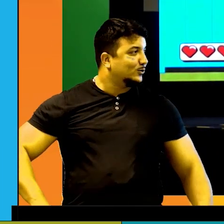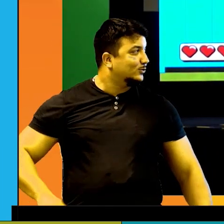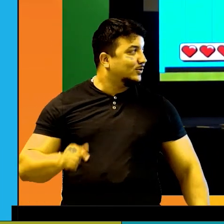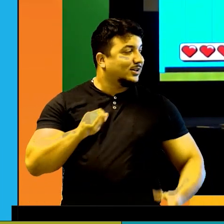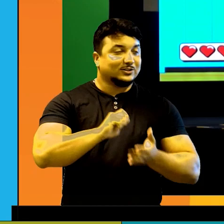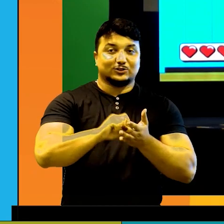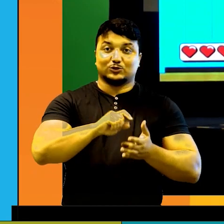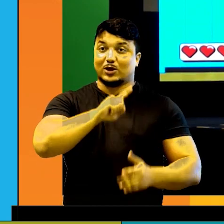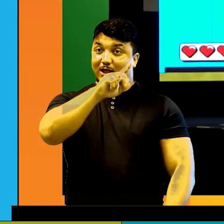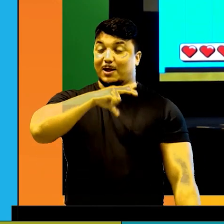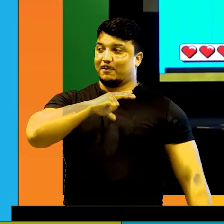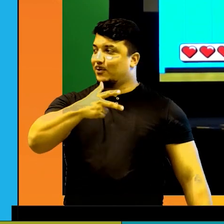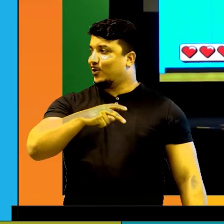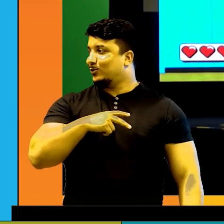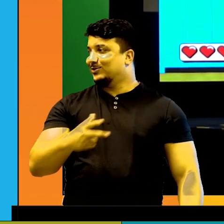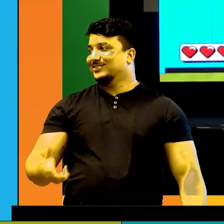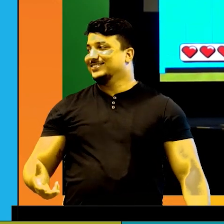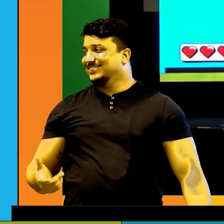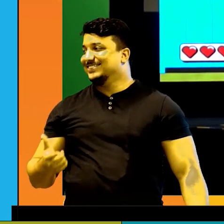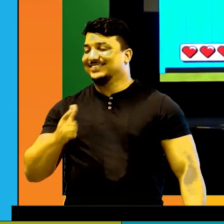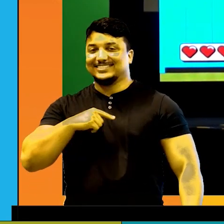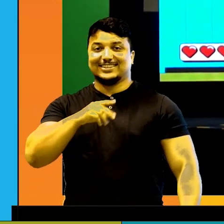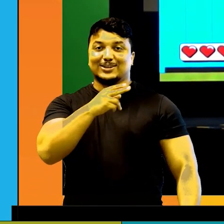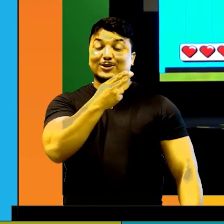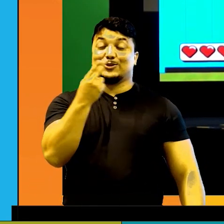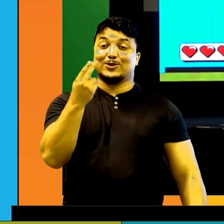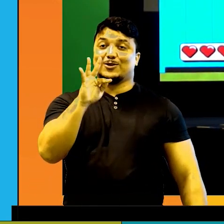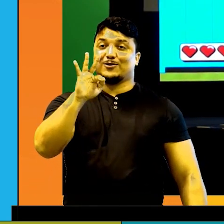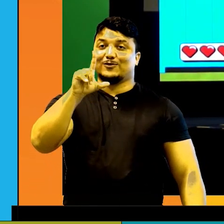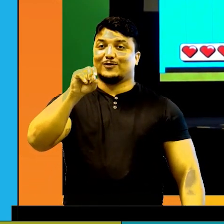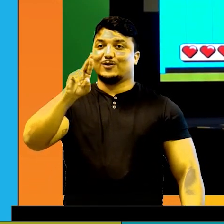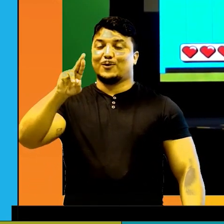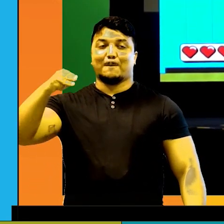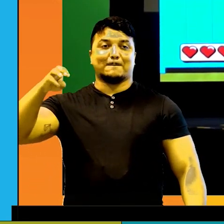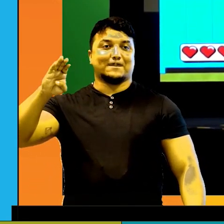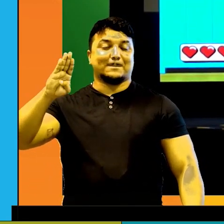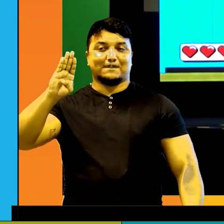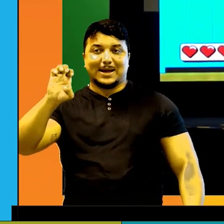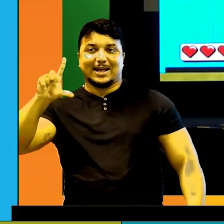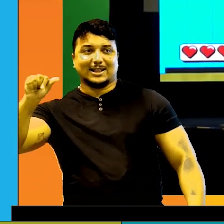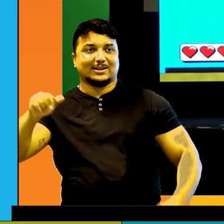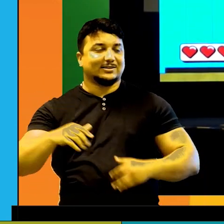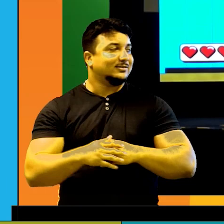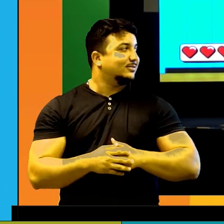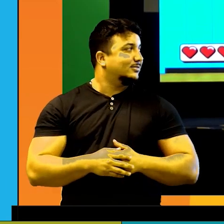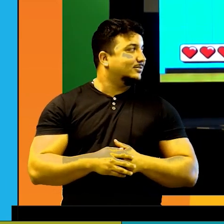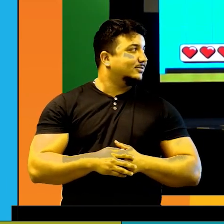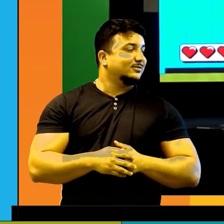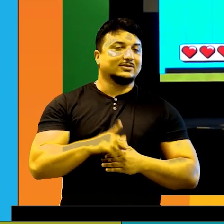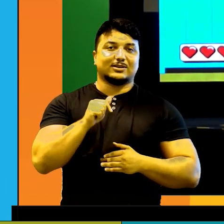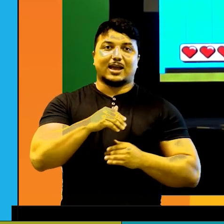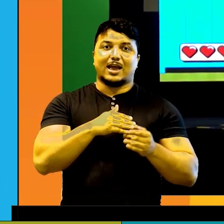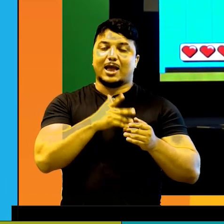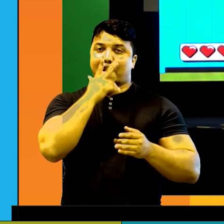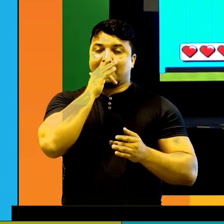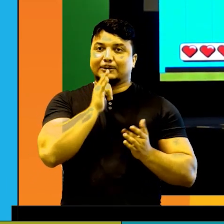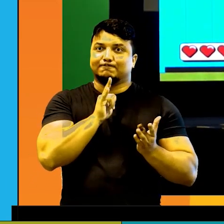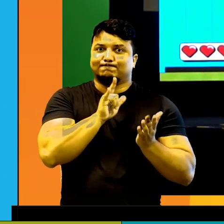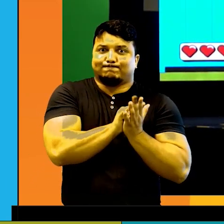uma escritora portuguesa que se chamava Flor Bela Espanca. Chama-se